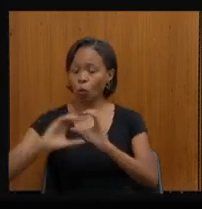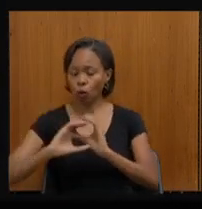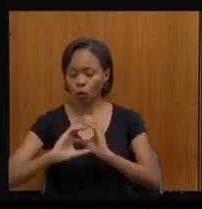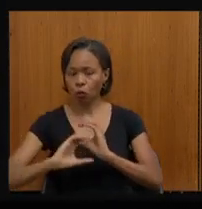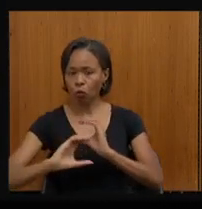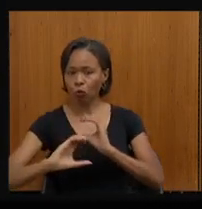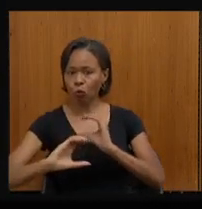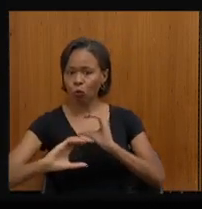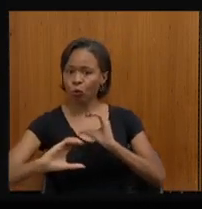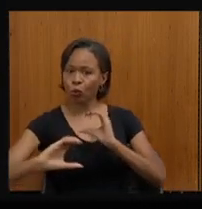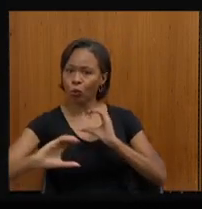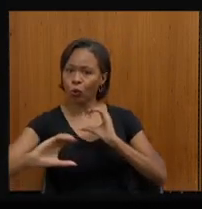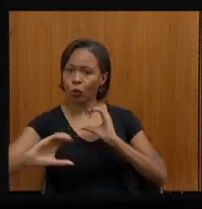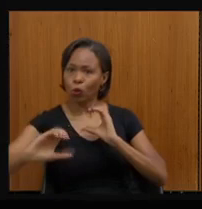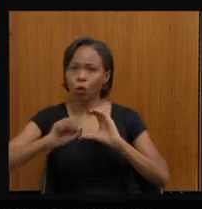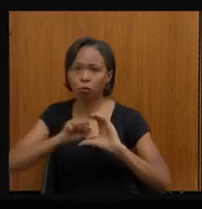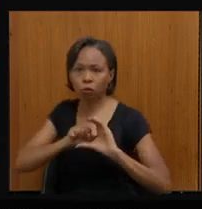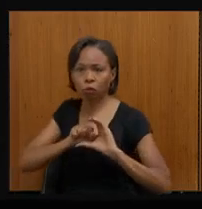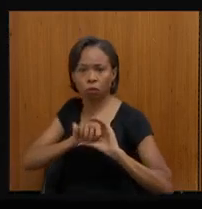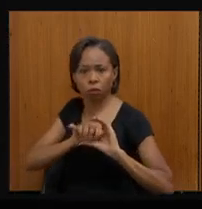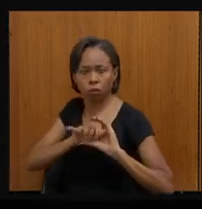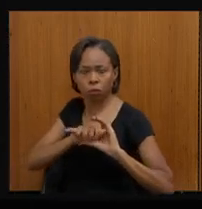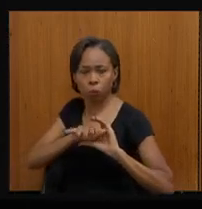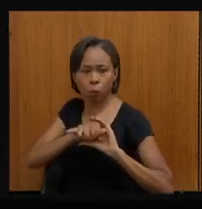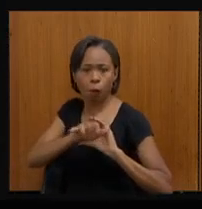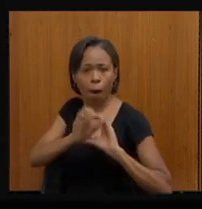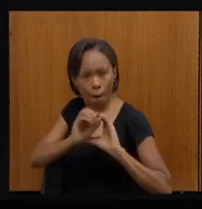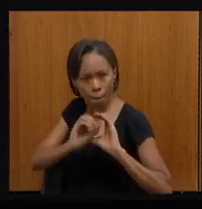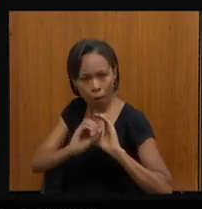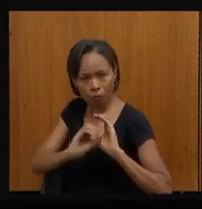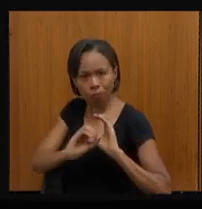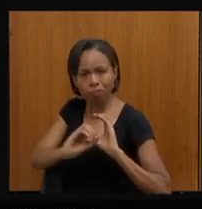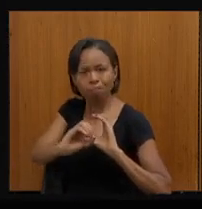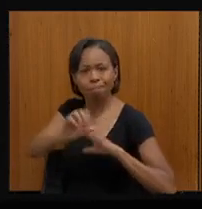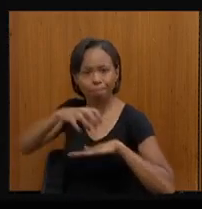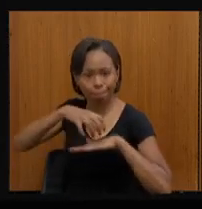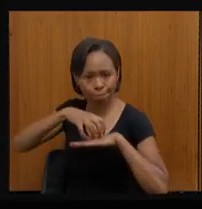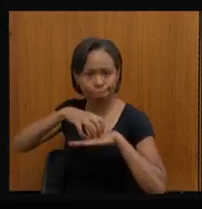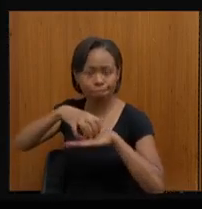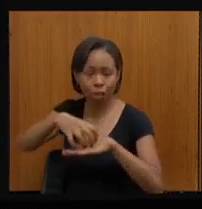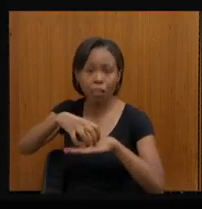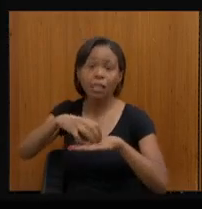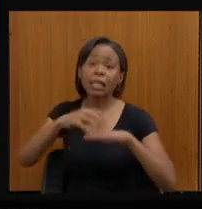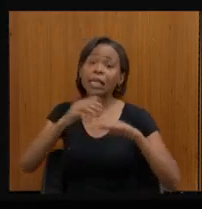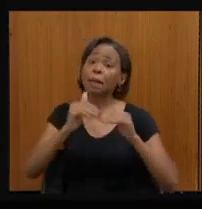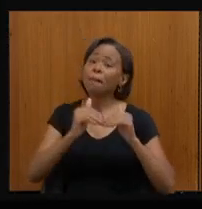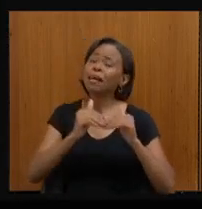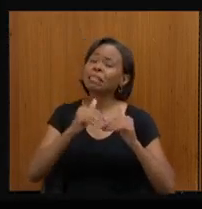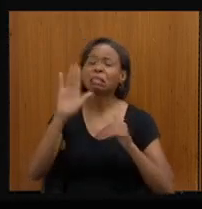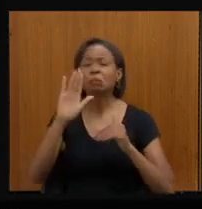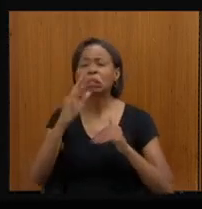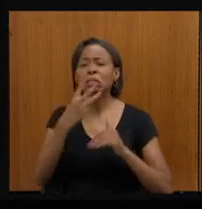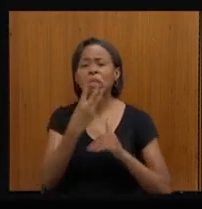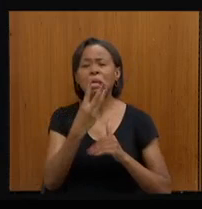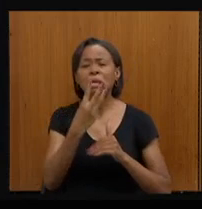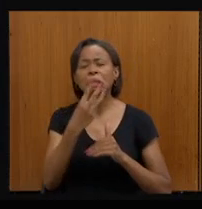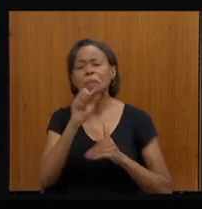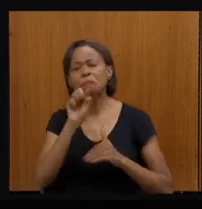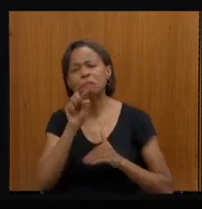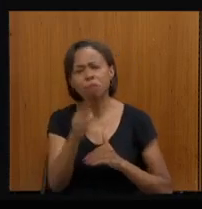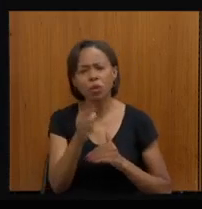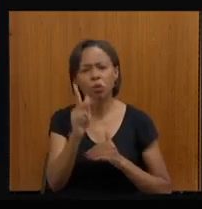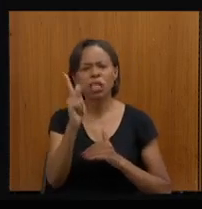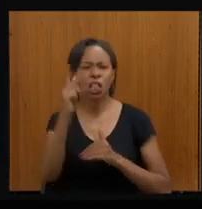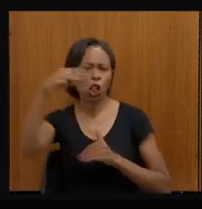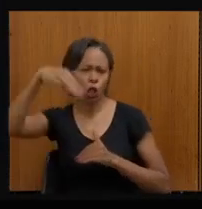né para você poder saber mais para você fazer esse transporte e acima de 3.000 km aí já seriam